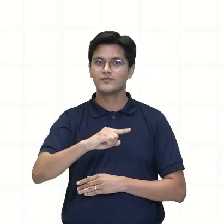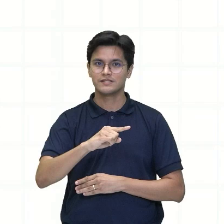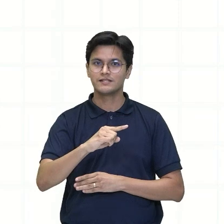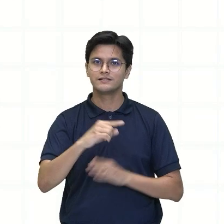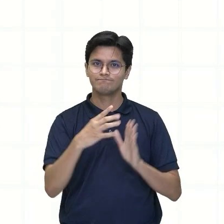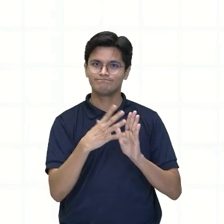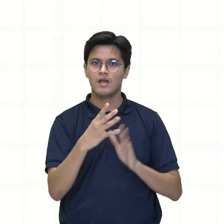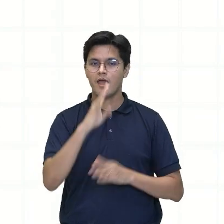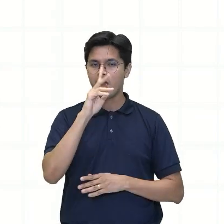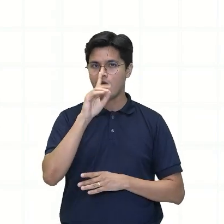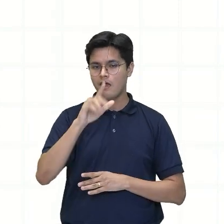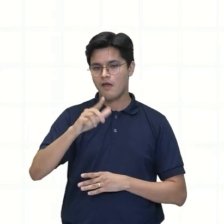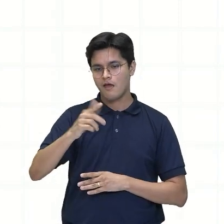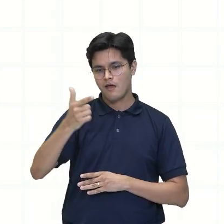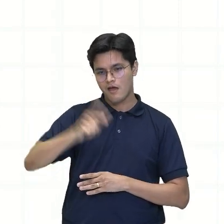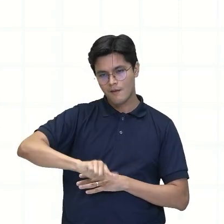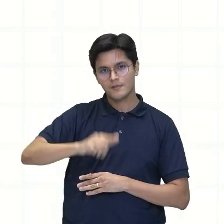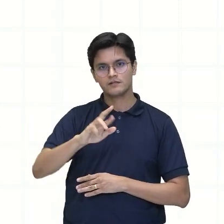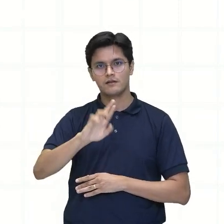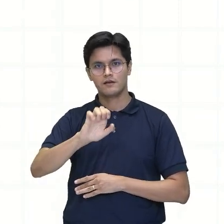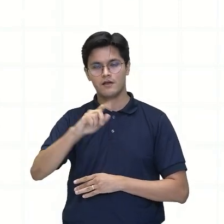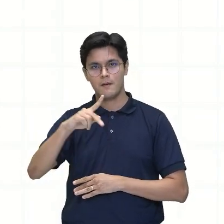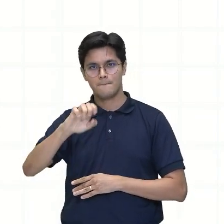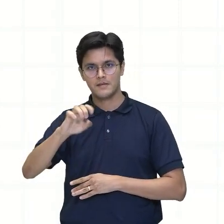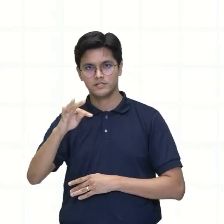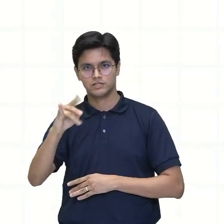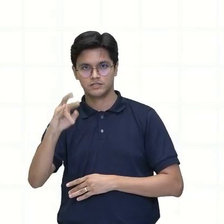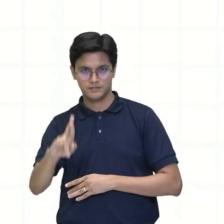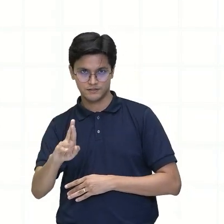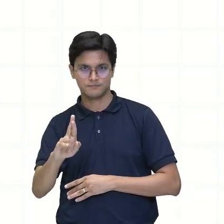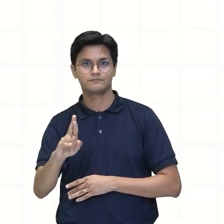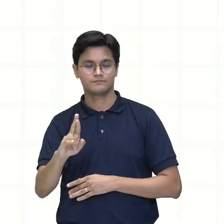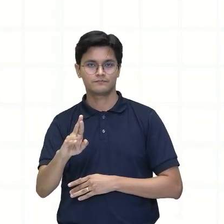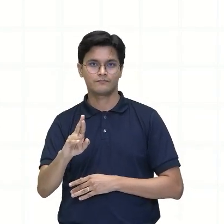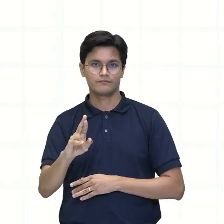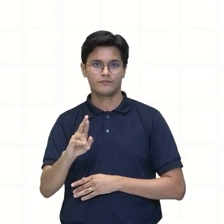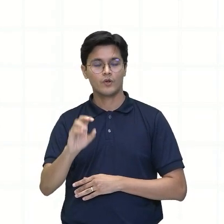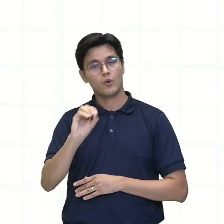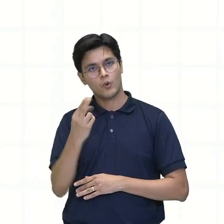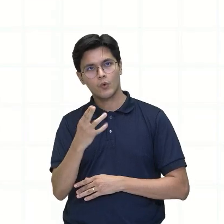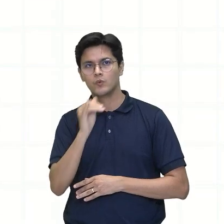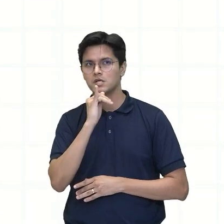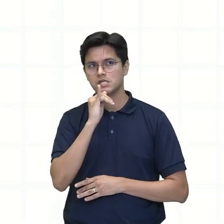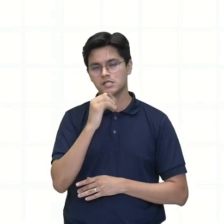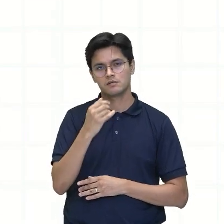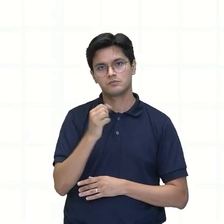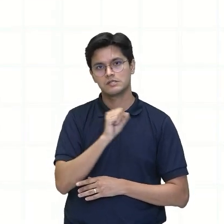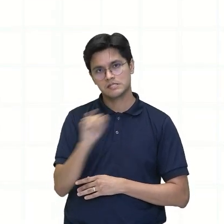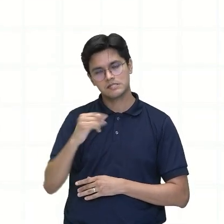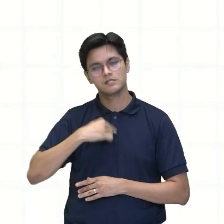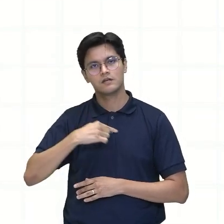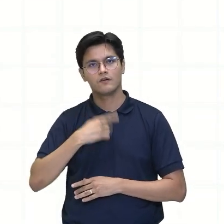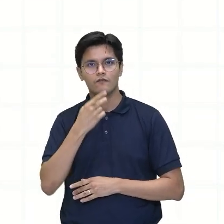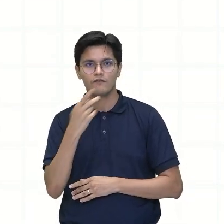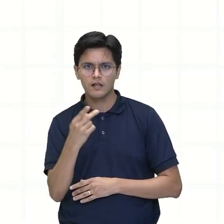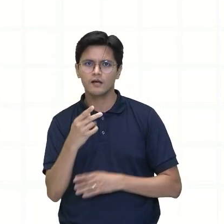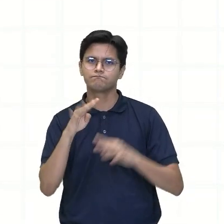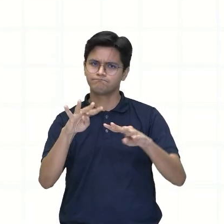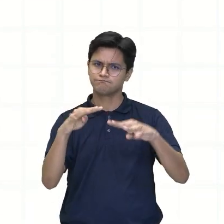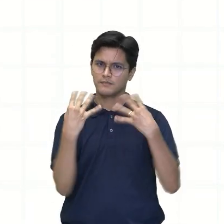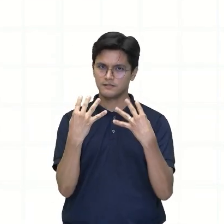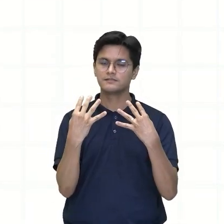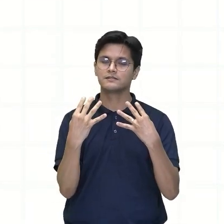vão seguir assim um comando, tá bom? E aí, que quando a gente faz isso, ou dá um conselho